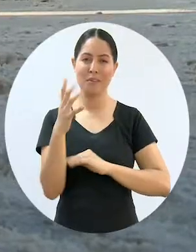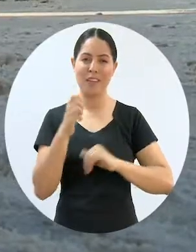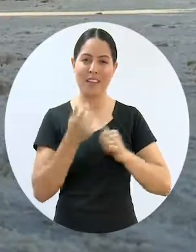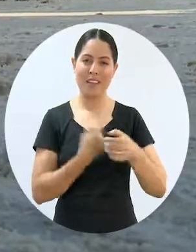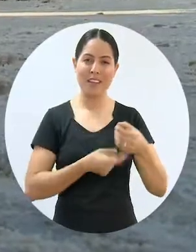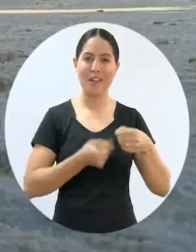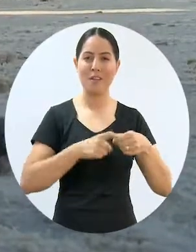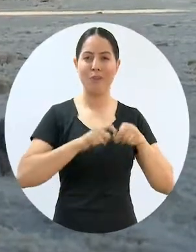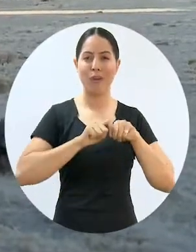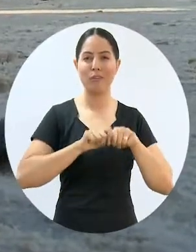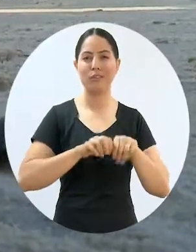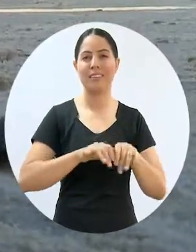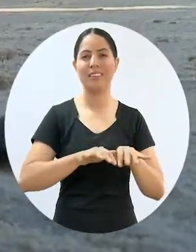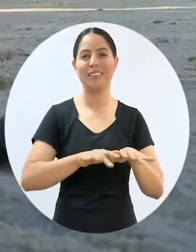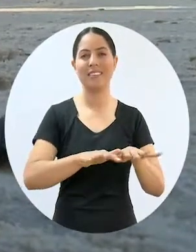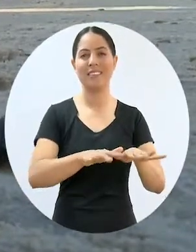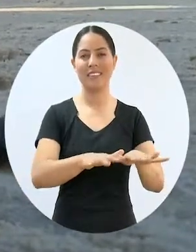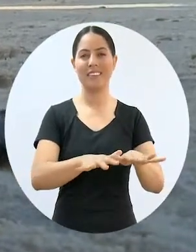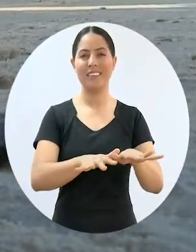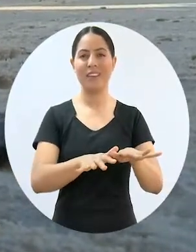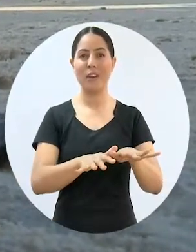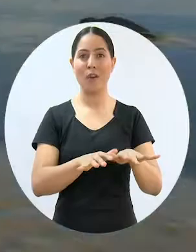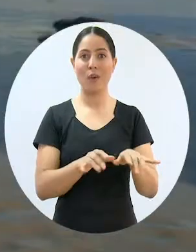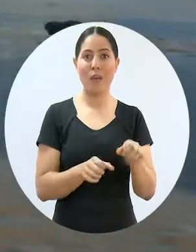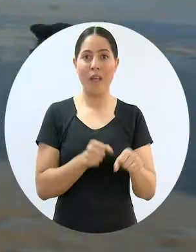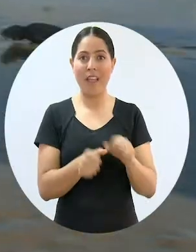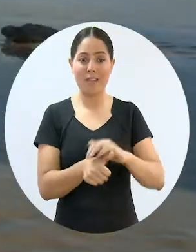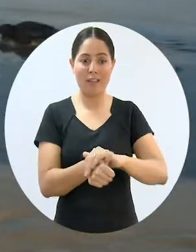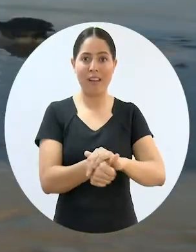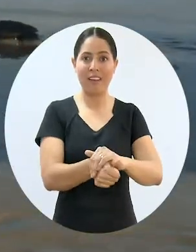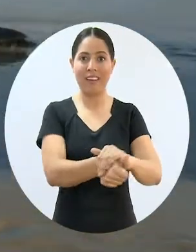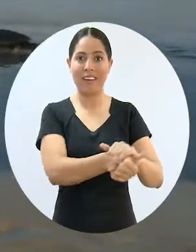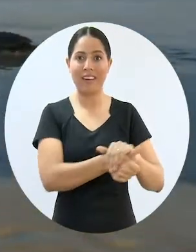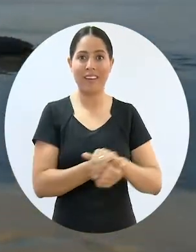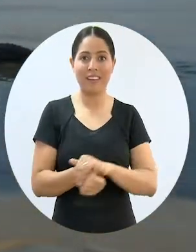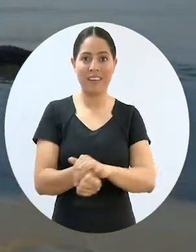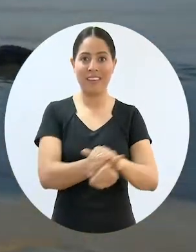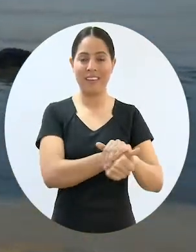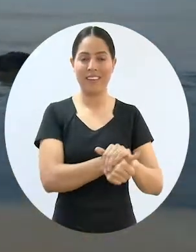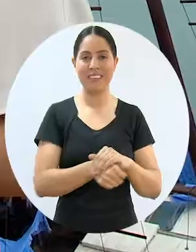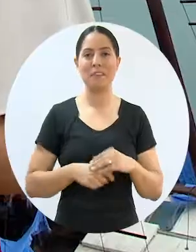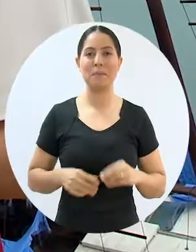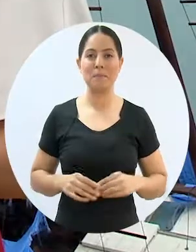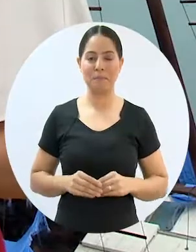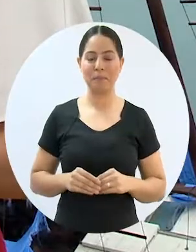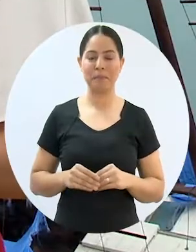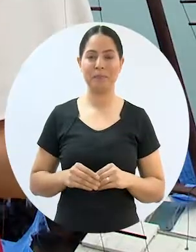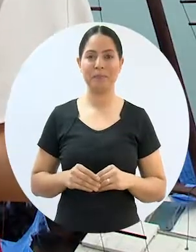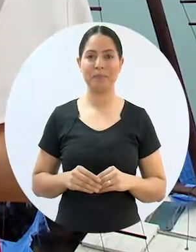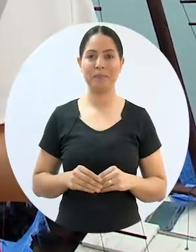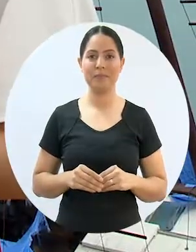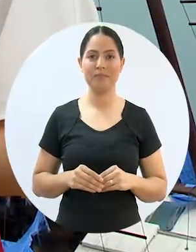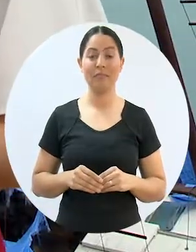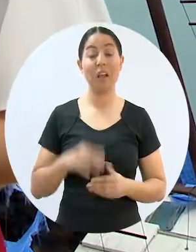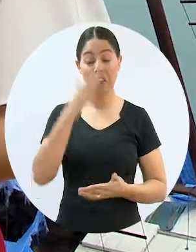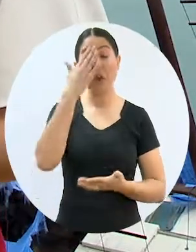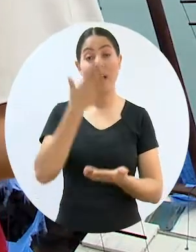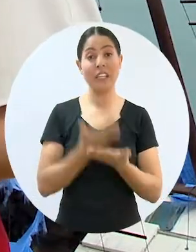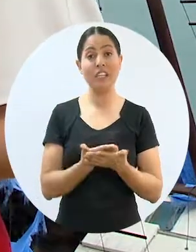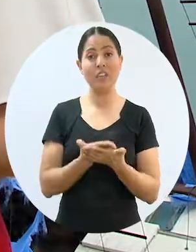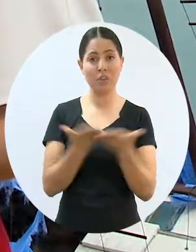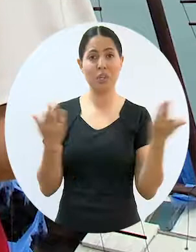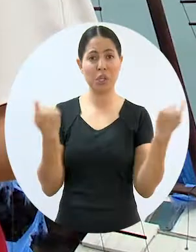do instinto da natureza, aquelas animaizinhos correndo para o seu habitat natural. Inclusive, eu acredito que a gente